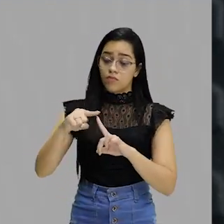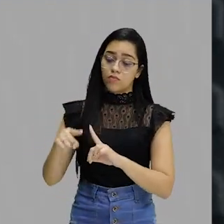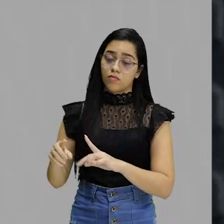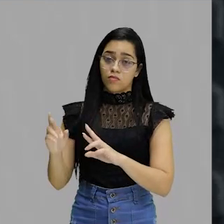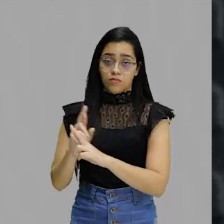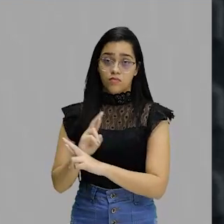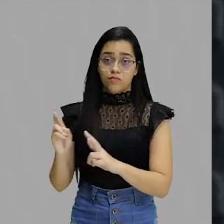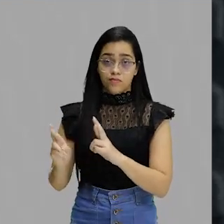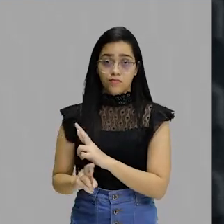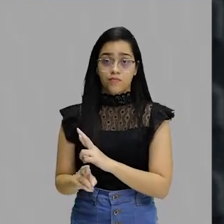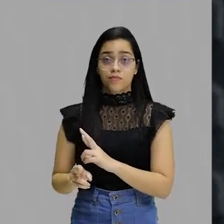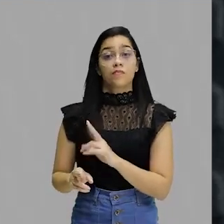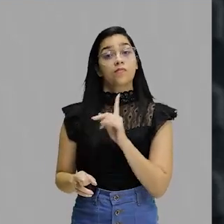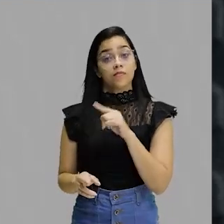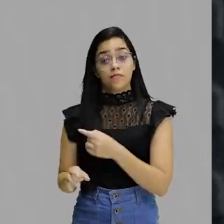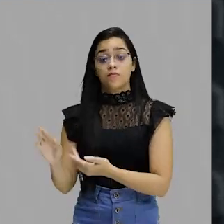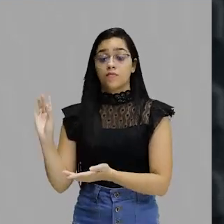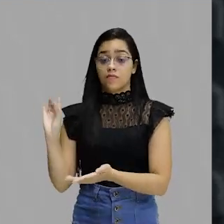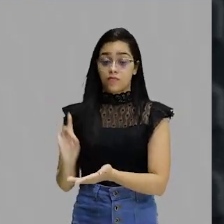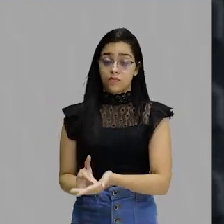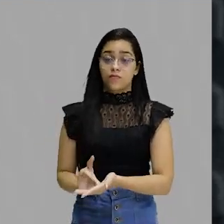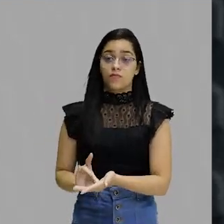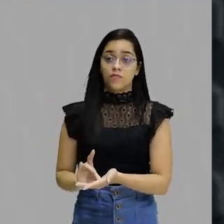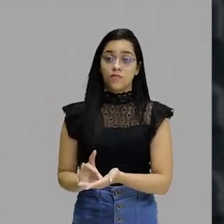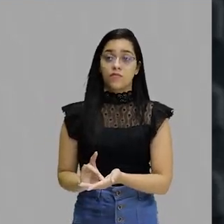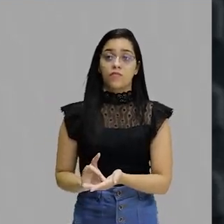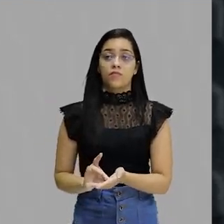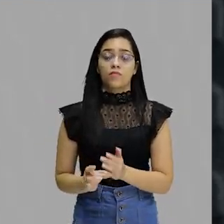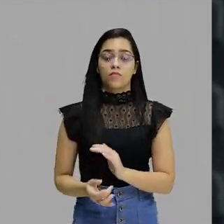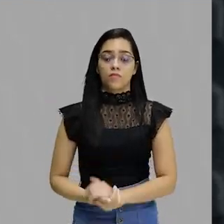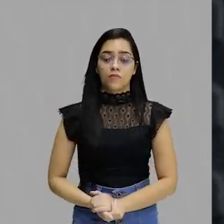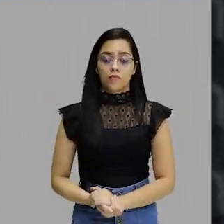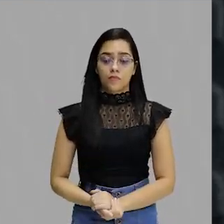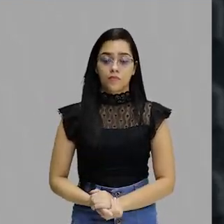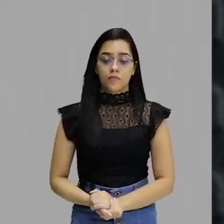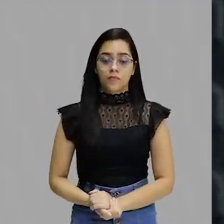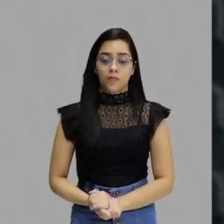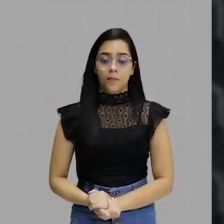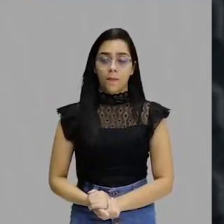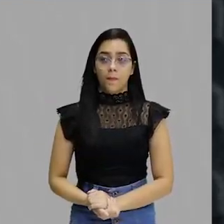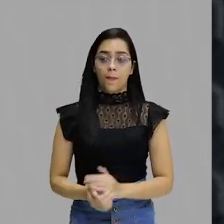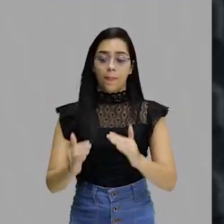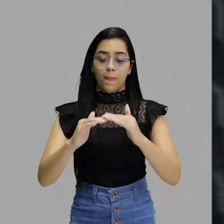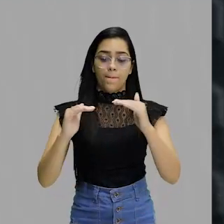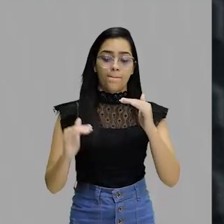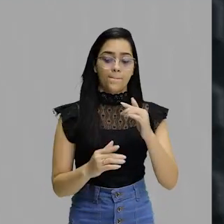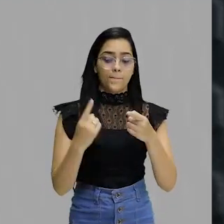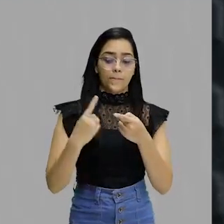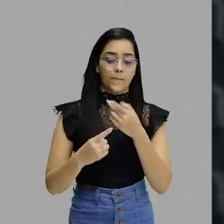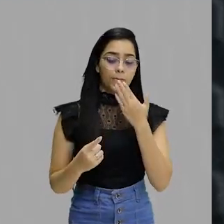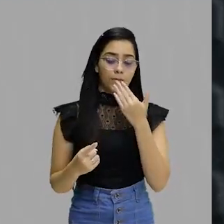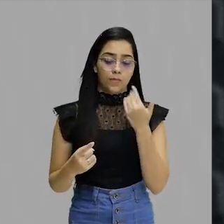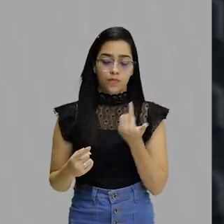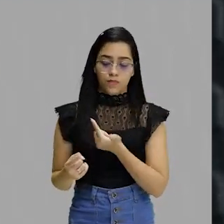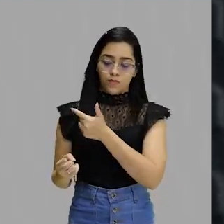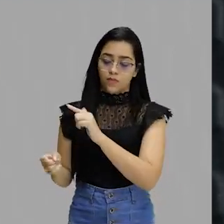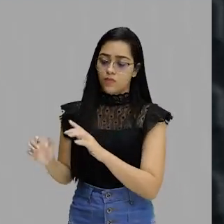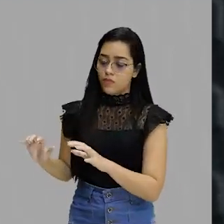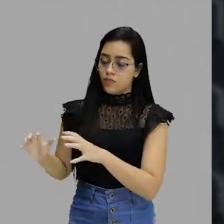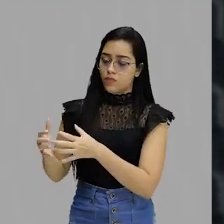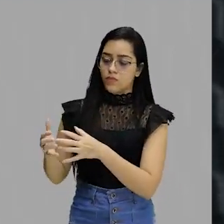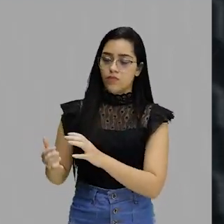relação ecológica. Realmente, predatismo ele é desarmônica, porque um indivíduo está servindo de alimento para o